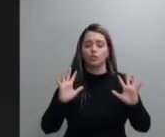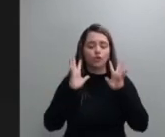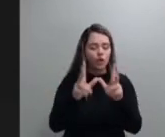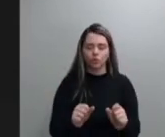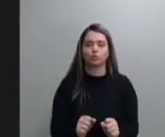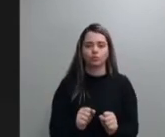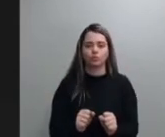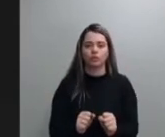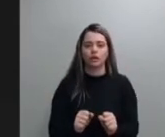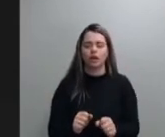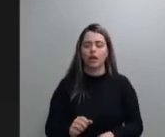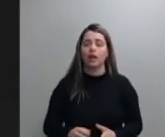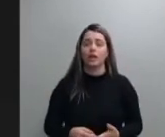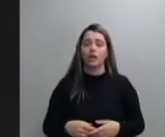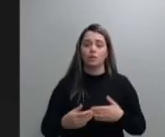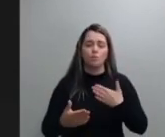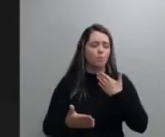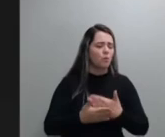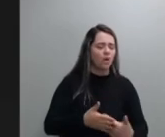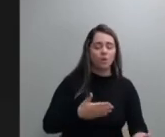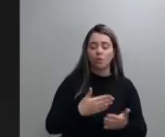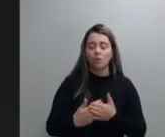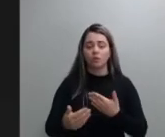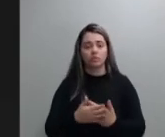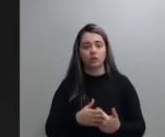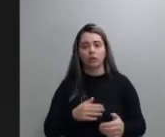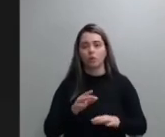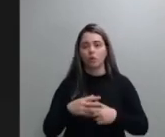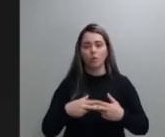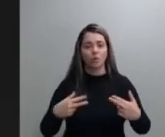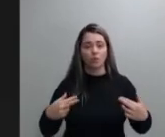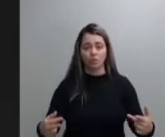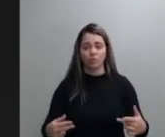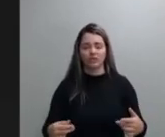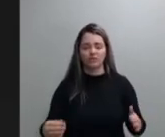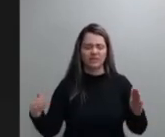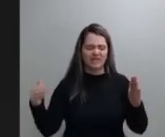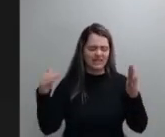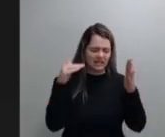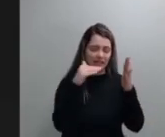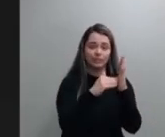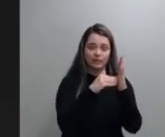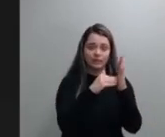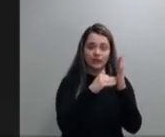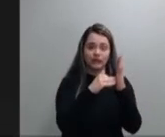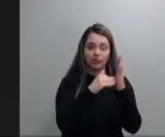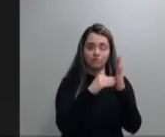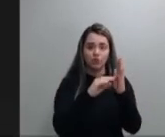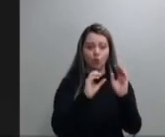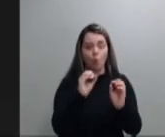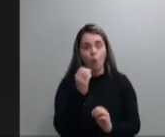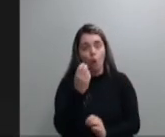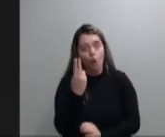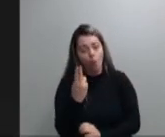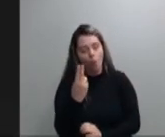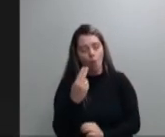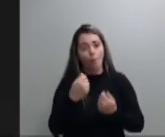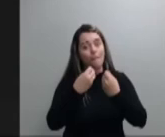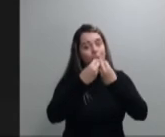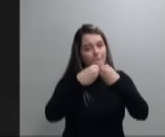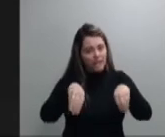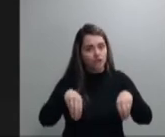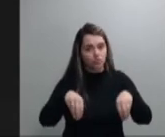atos sobre qualquer forma manifestados que possam limitar ou de qualquer forma prejudicar a lei de